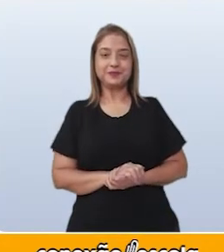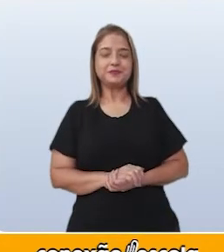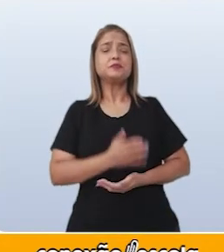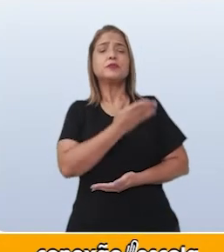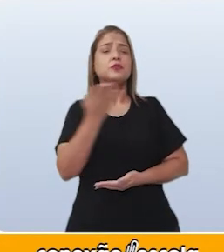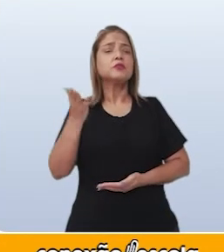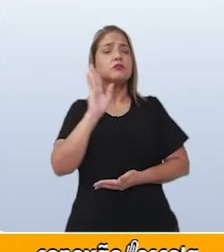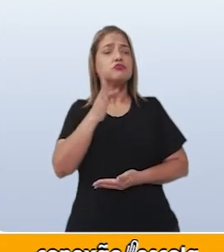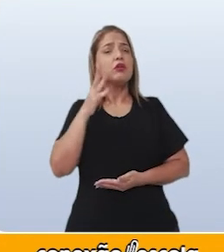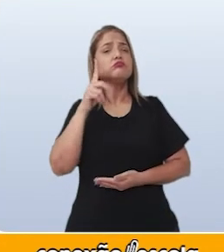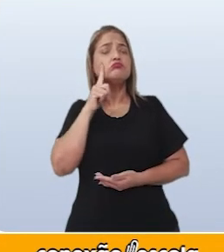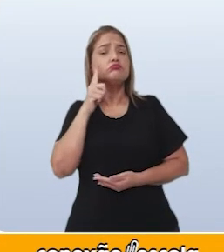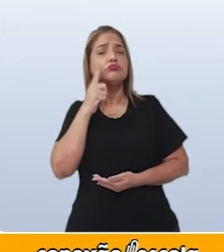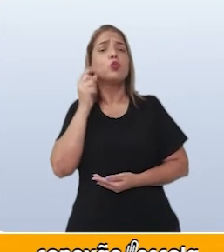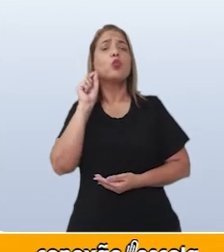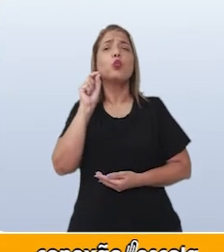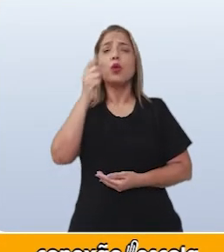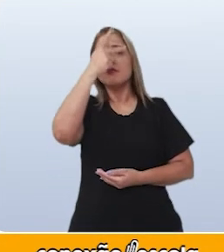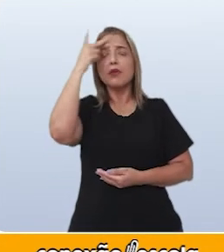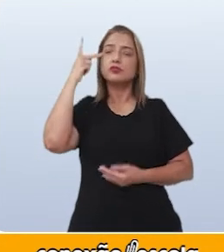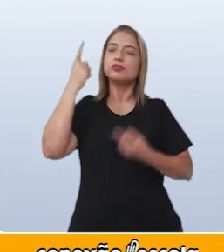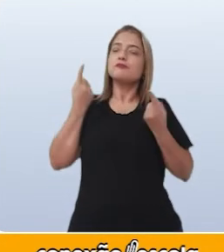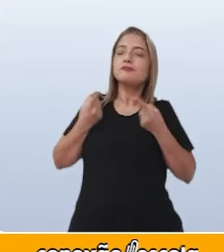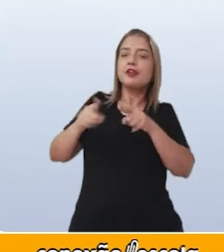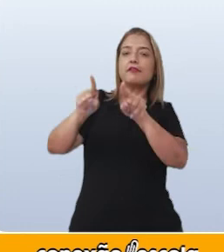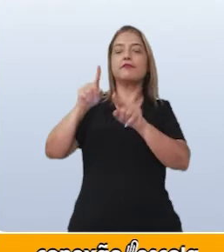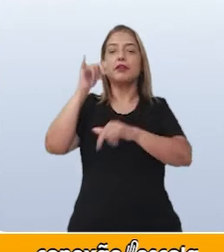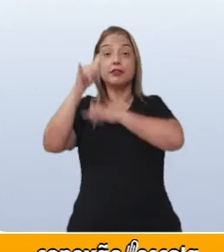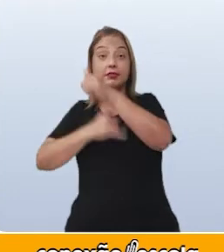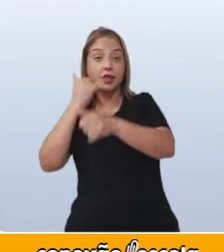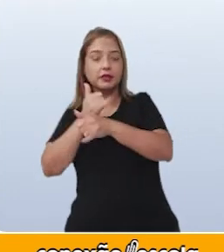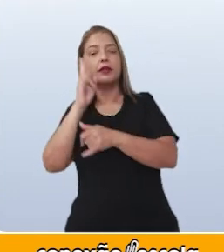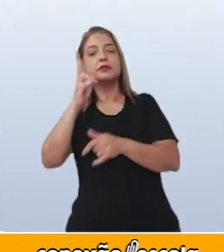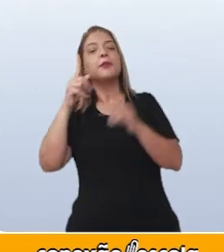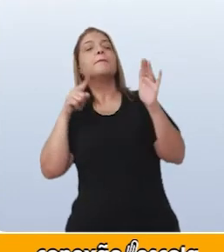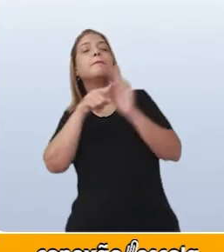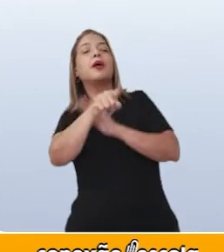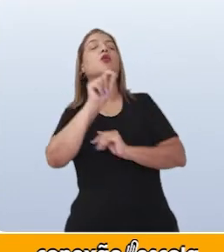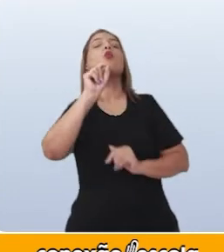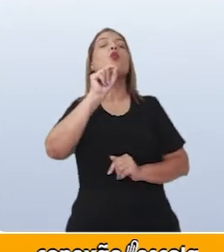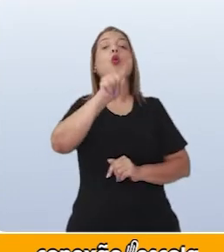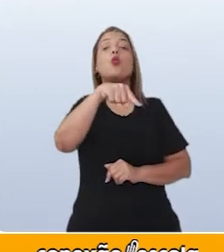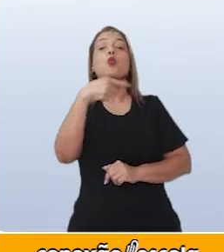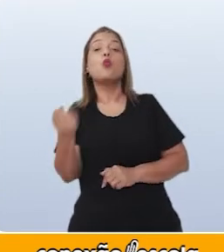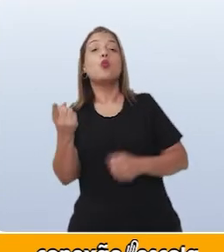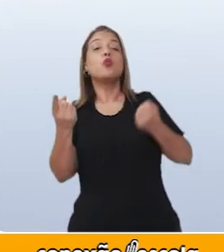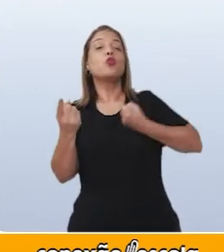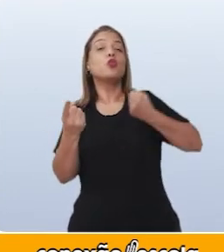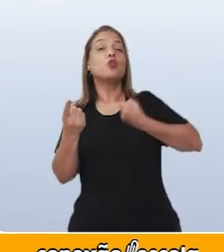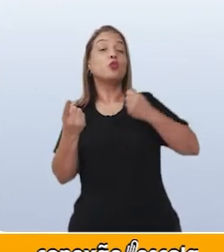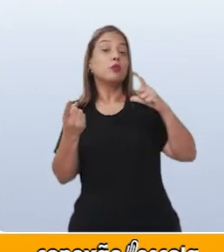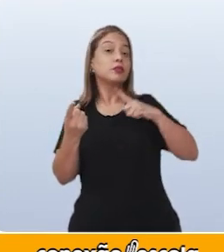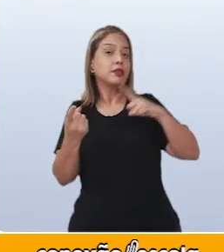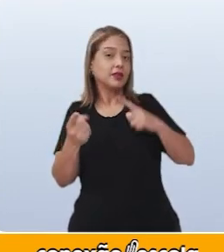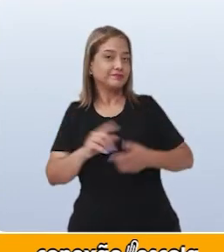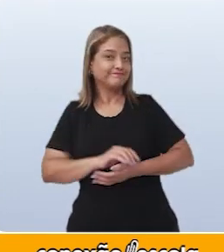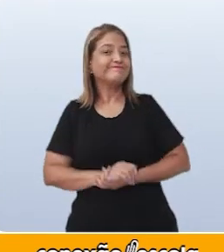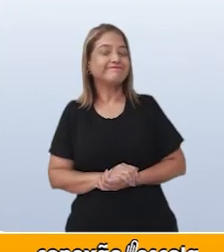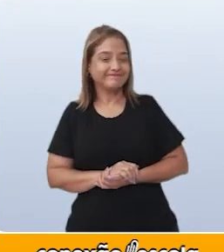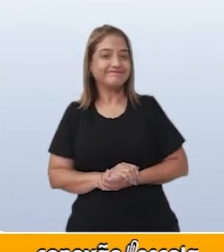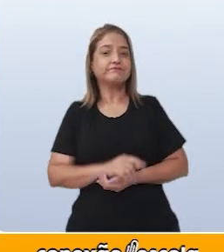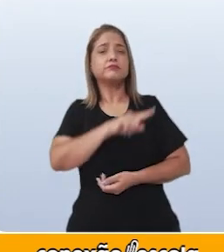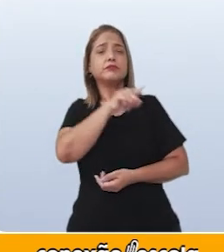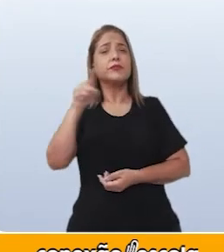Você já viu aqueles desafios na internet que perguntam qual é o próximo número da sequência? Sabe o que é